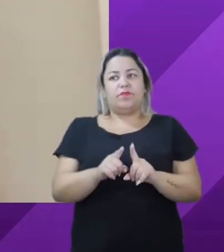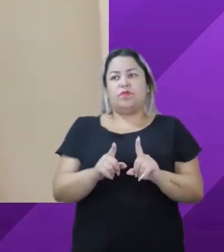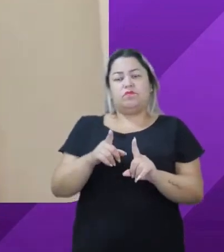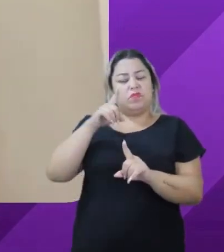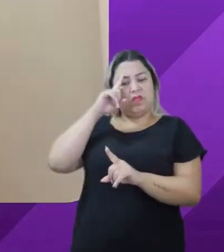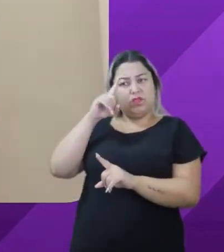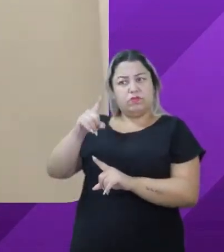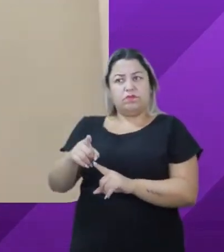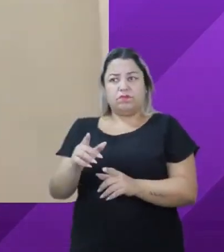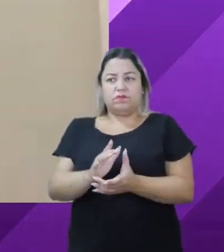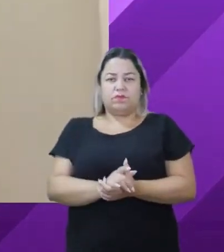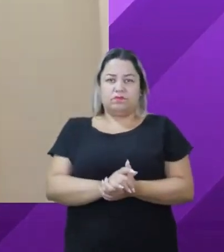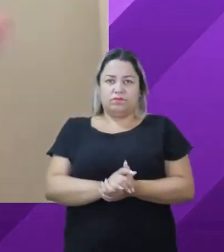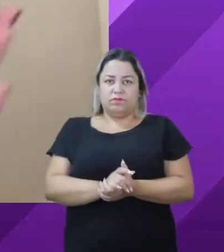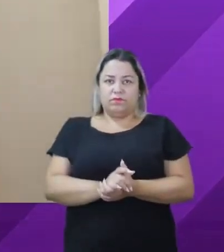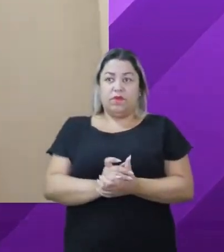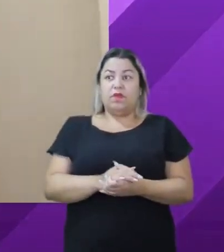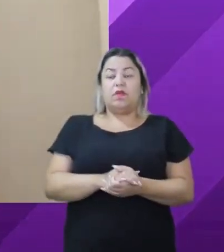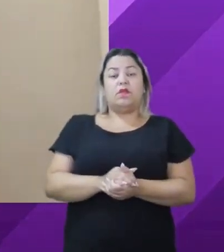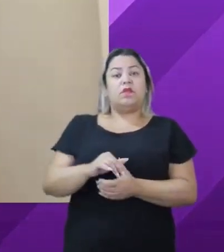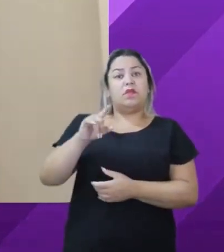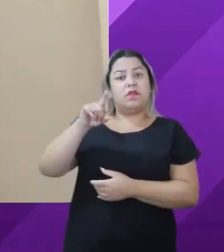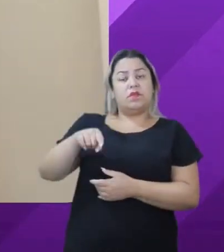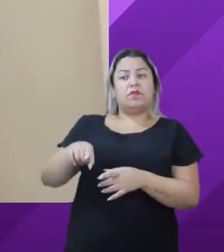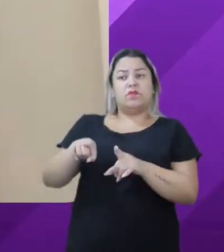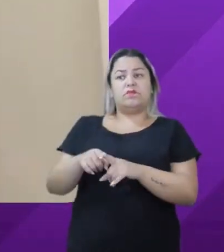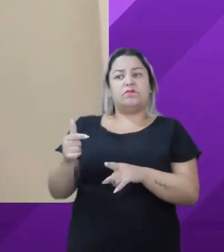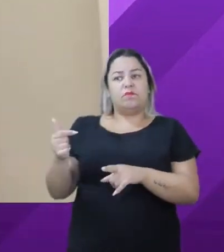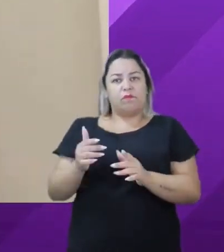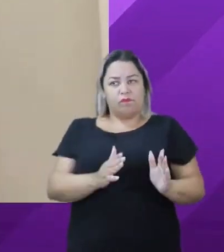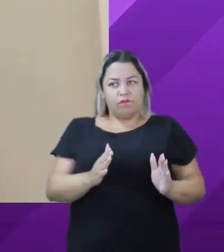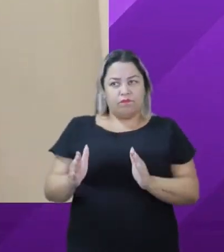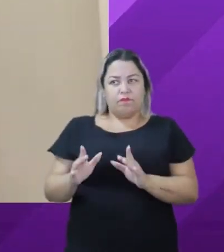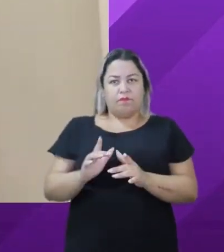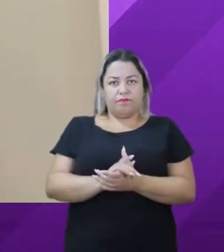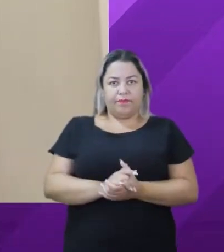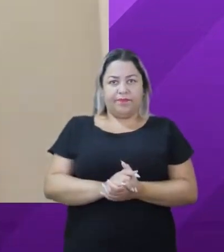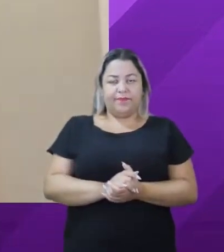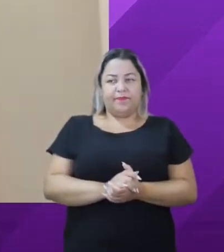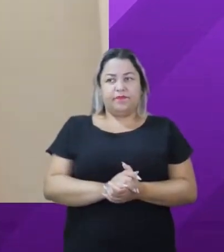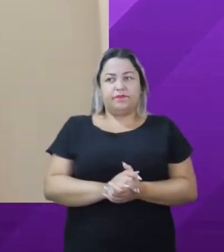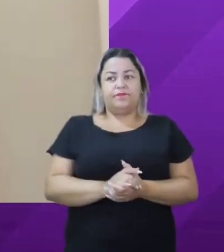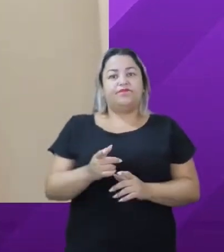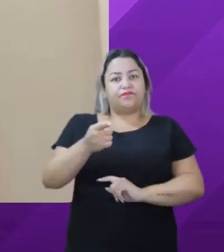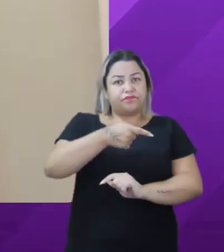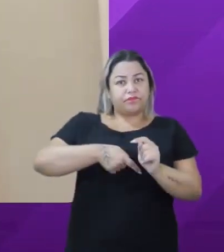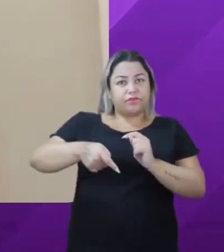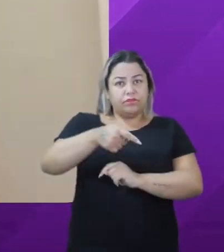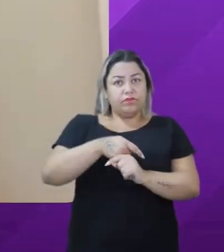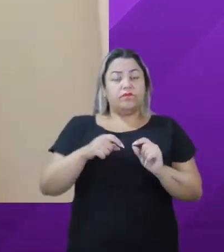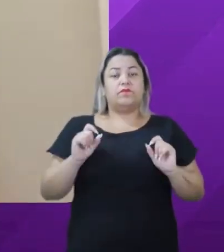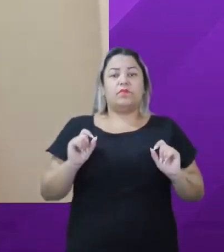subordinação, né, e de exploração, que eu acho que entra nesse segundo campo, que é o campo econômico, né,